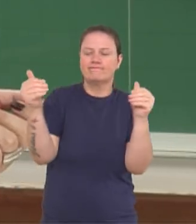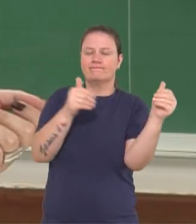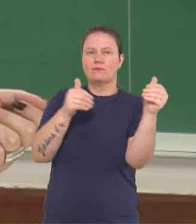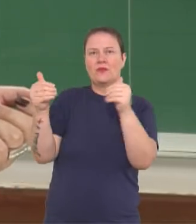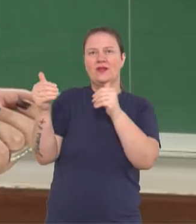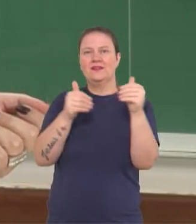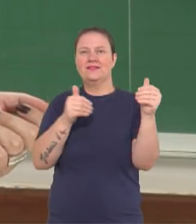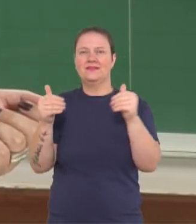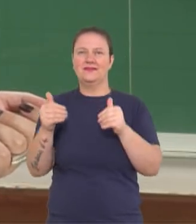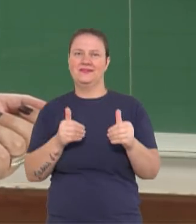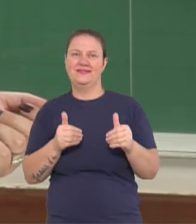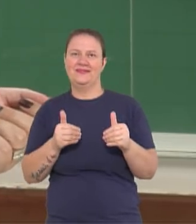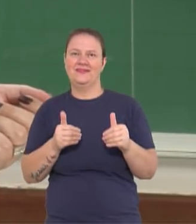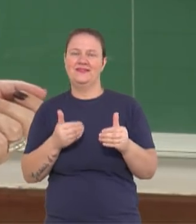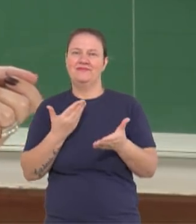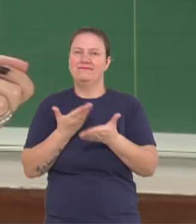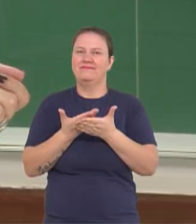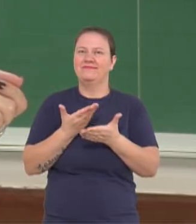aula.